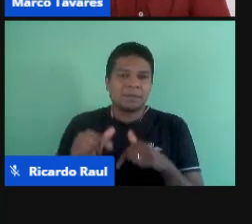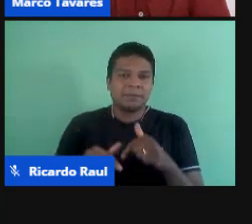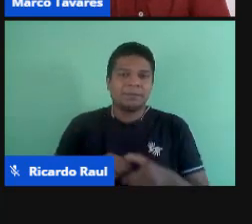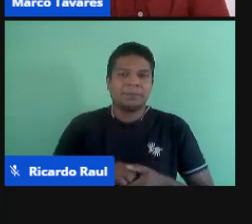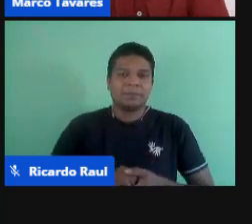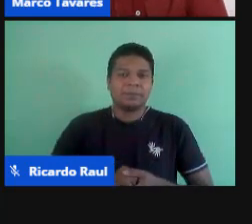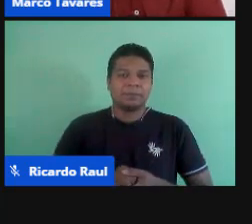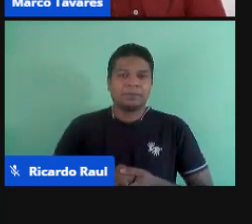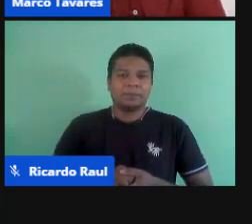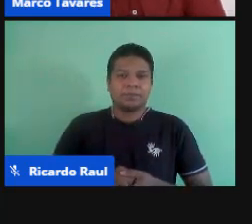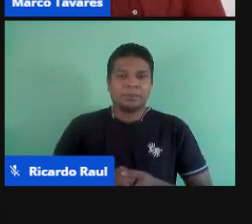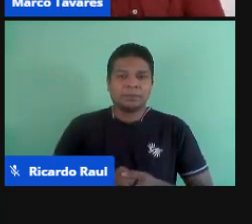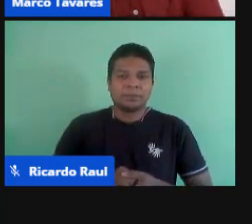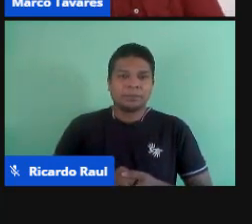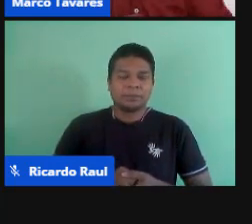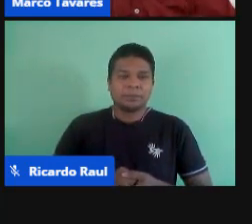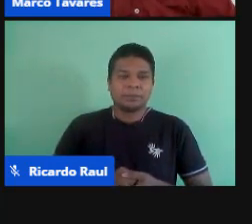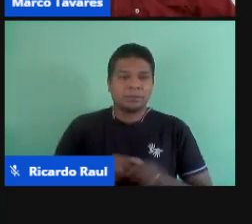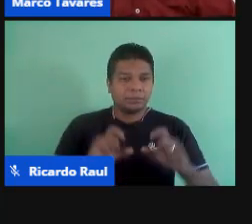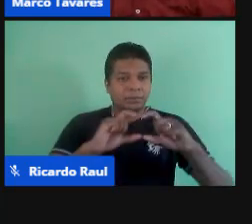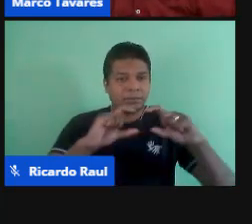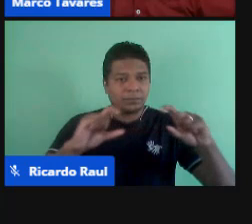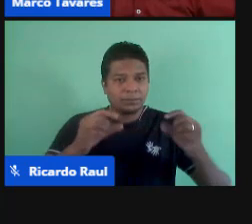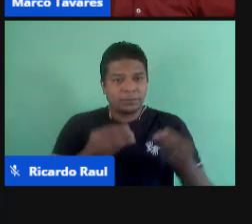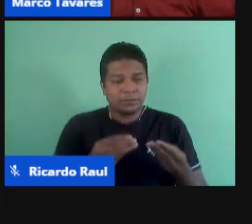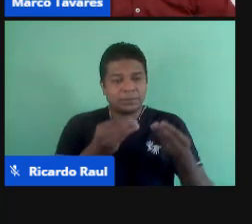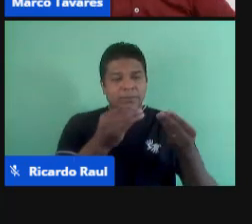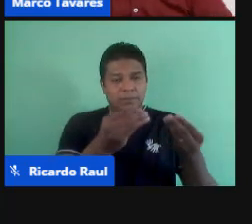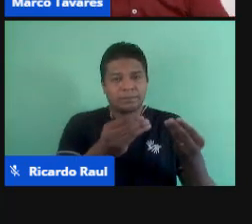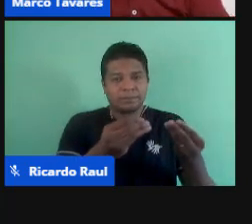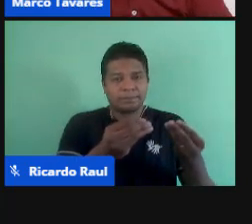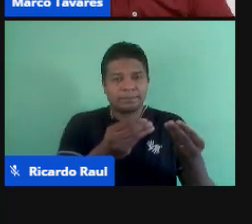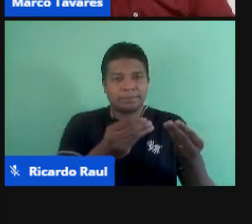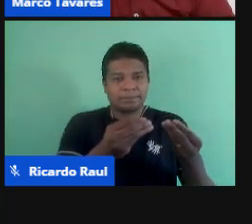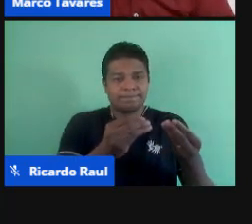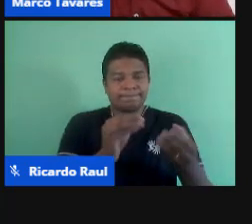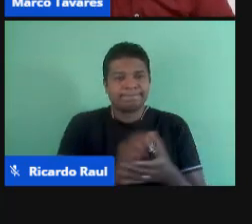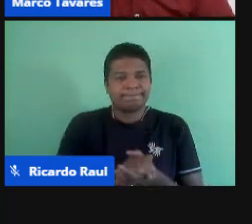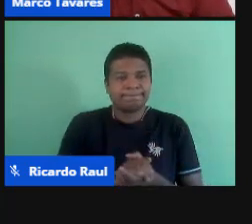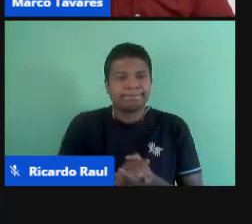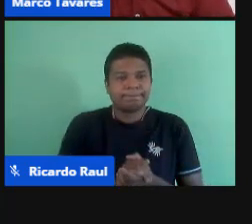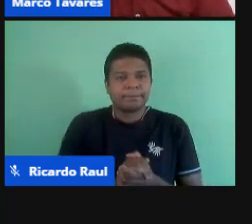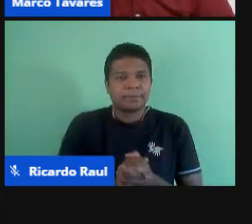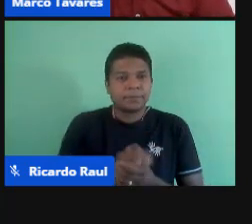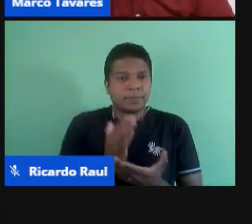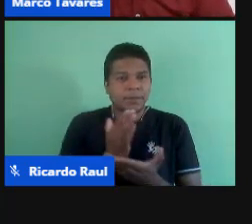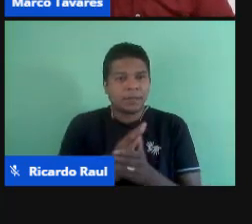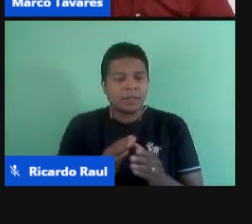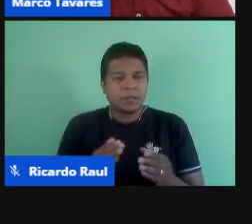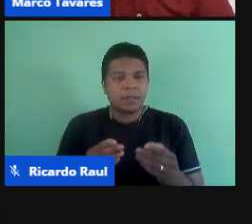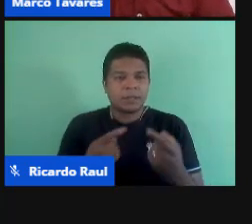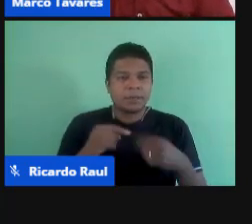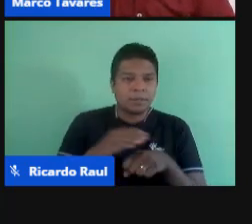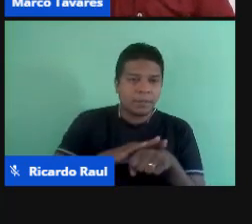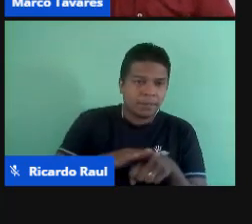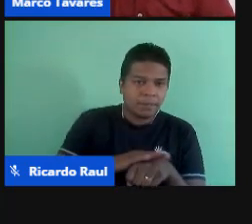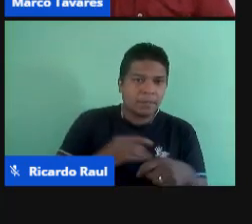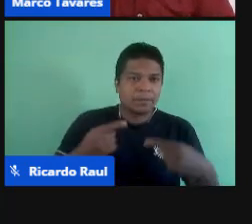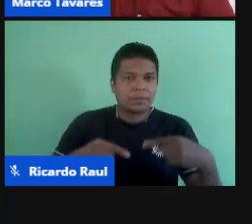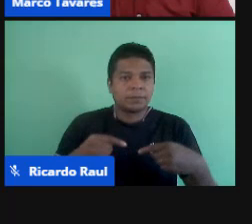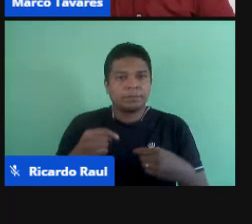eu deixo aqui essa frase, essa mensagem, para que a gente possa encerrar esse bate-papo, agradecer